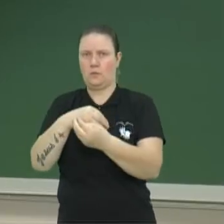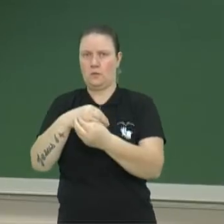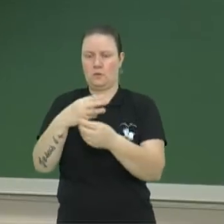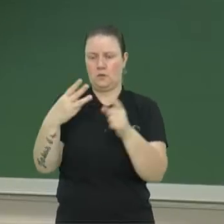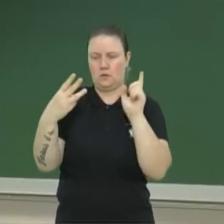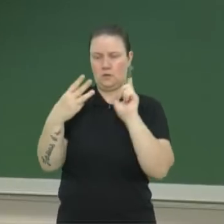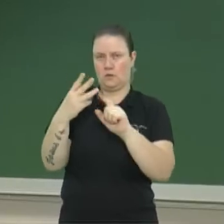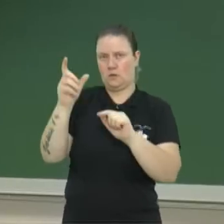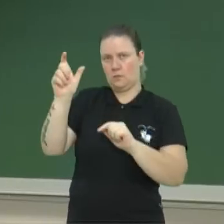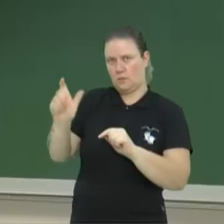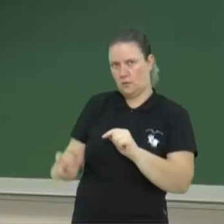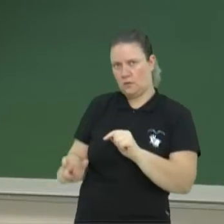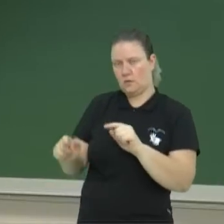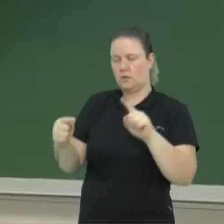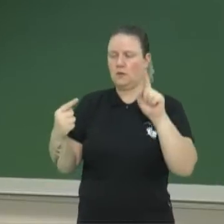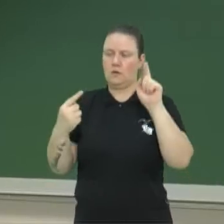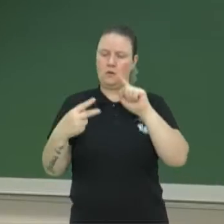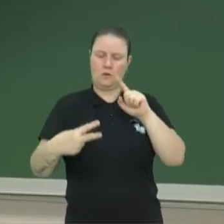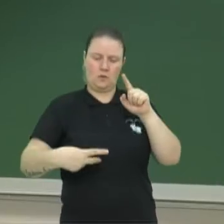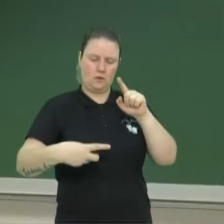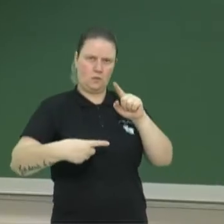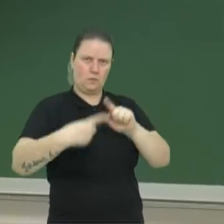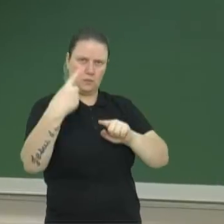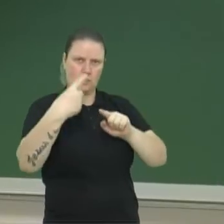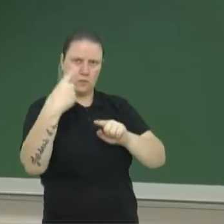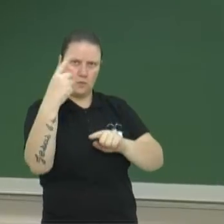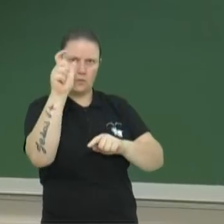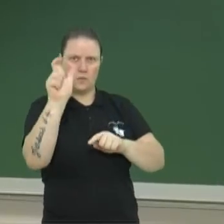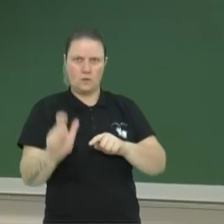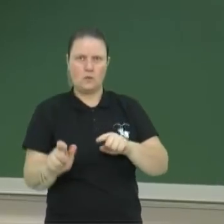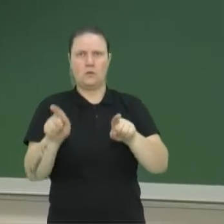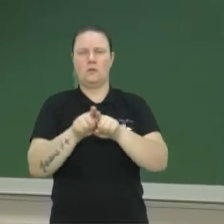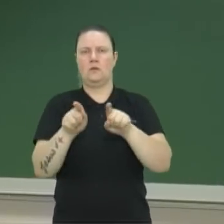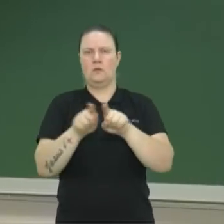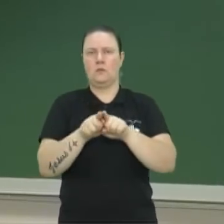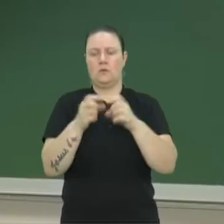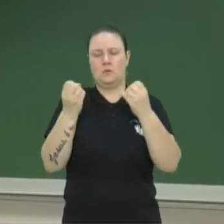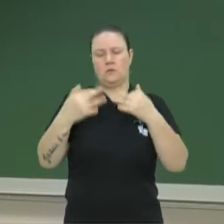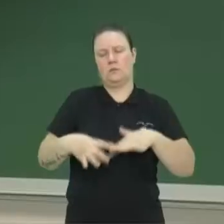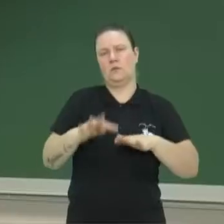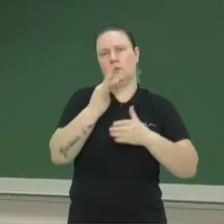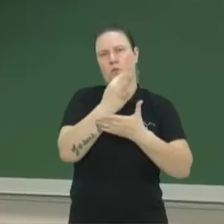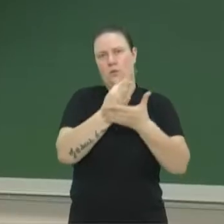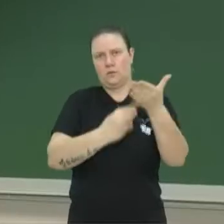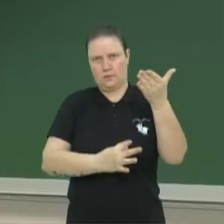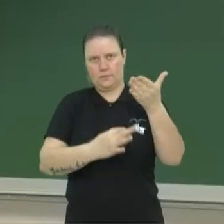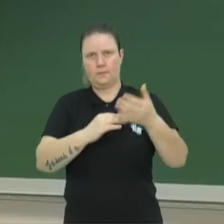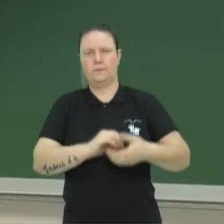terceira pessoa com primeira pessoa na narração ali do texto, beleza?